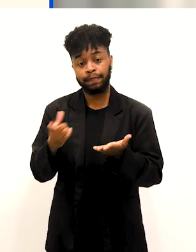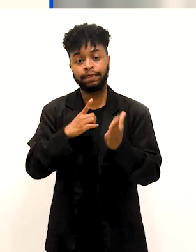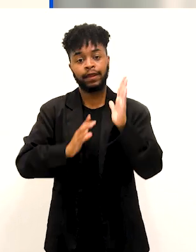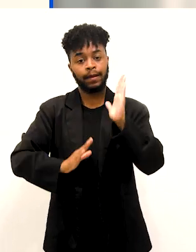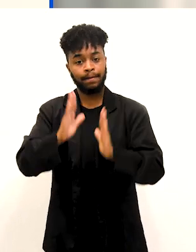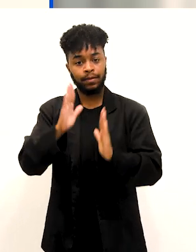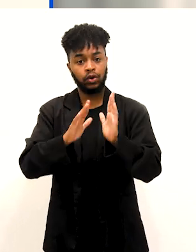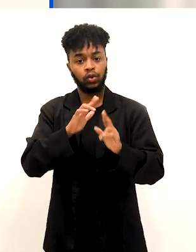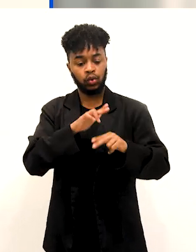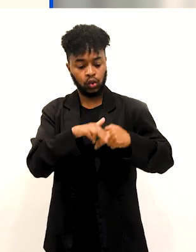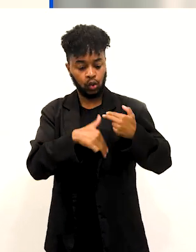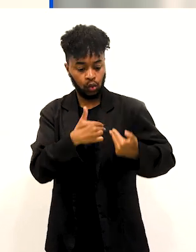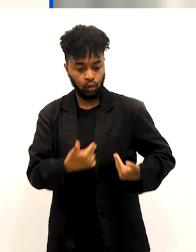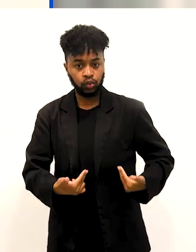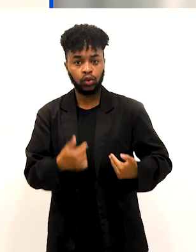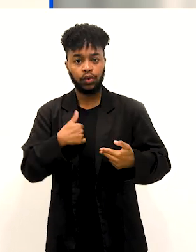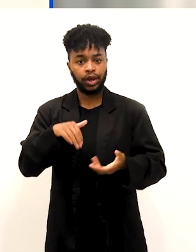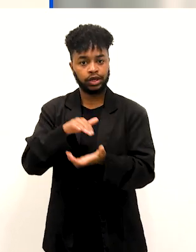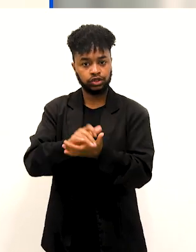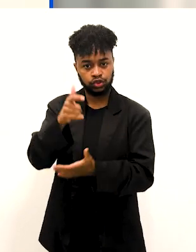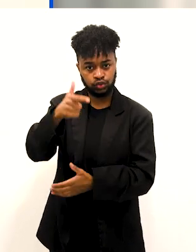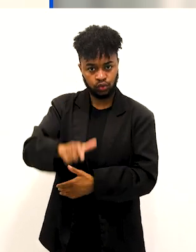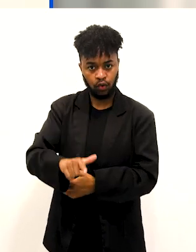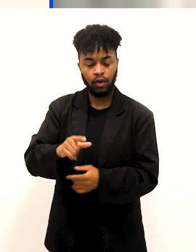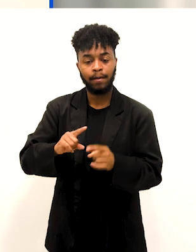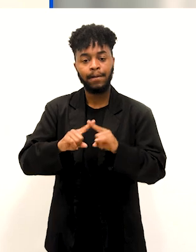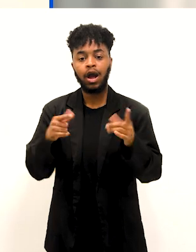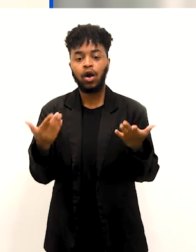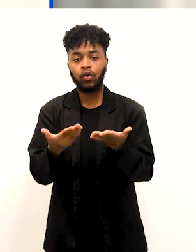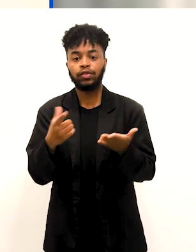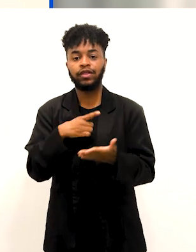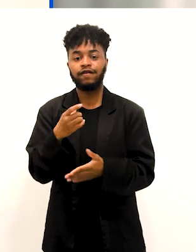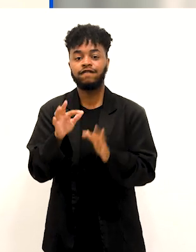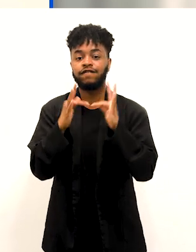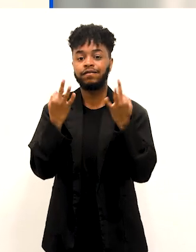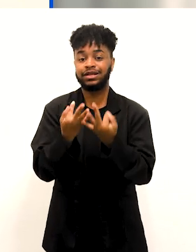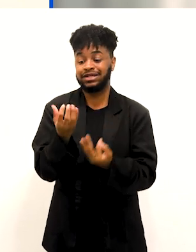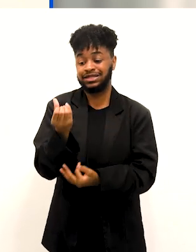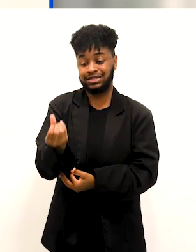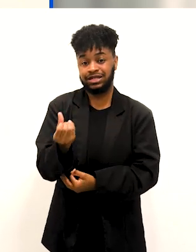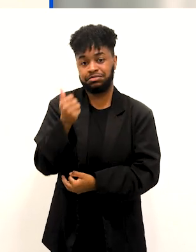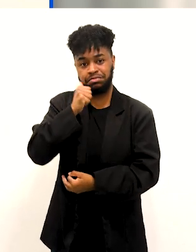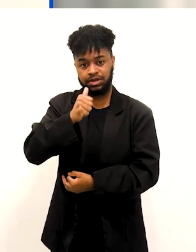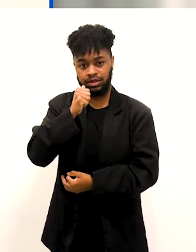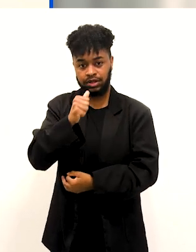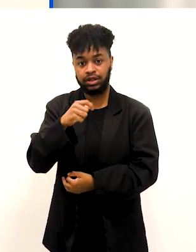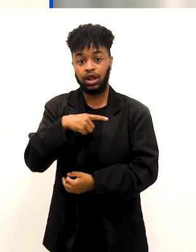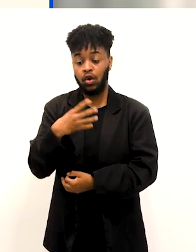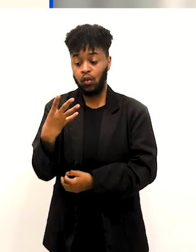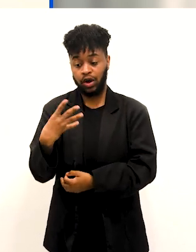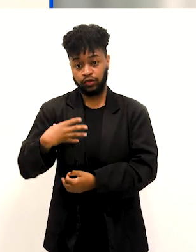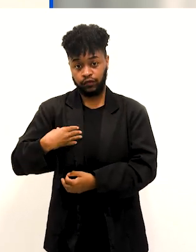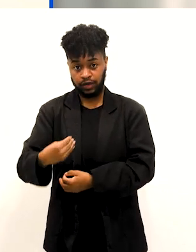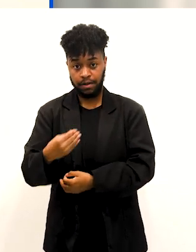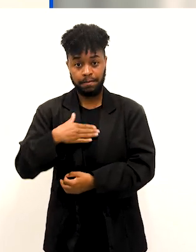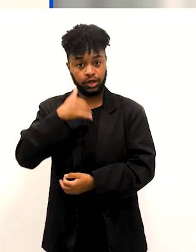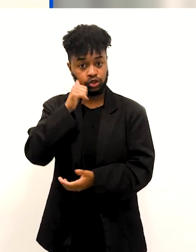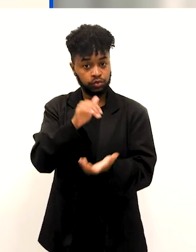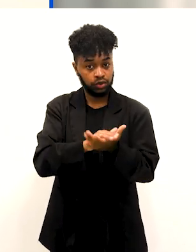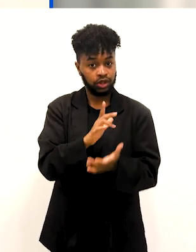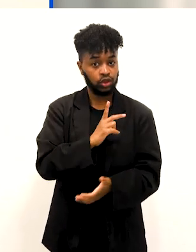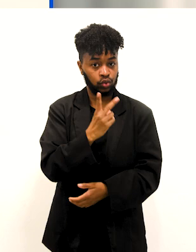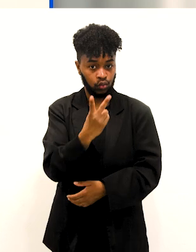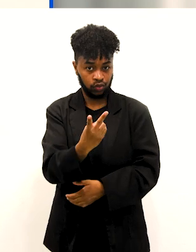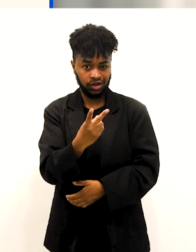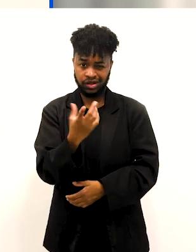passei meu período do luto, me casei novamente, e hoje eu tenho uma família com 6 meninas. Eu tenho 4 filhas e minha esposa tem